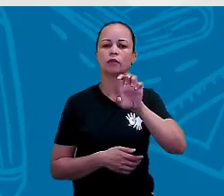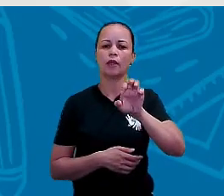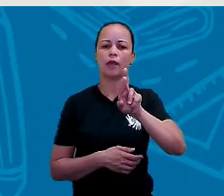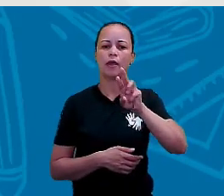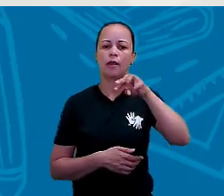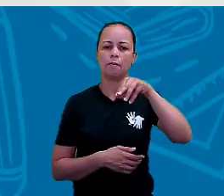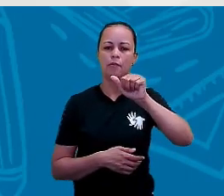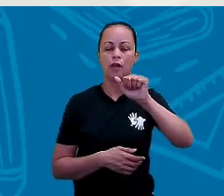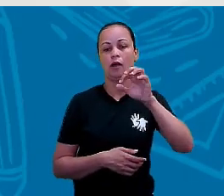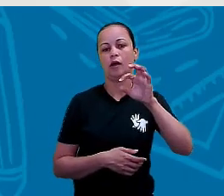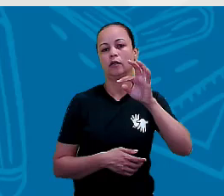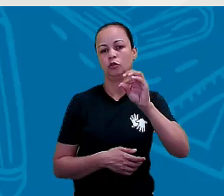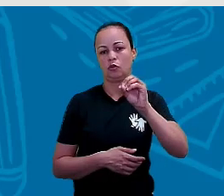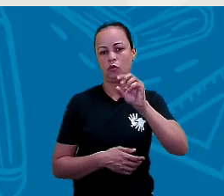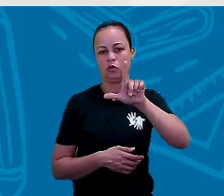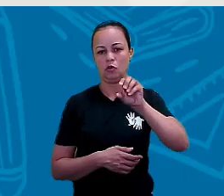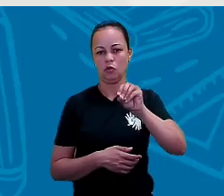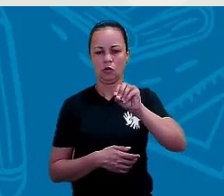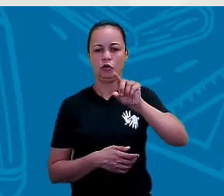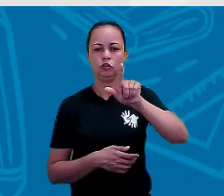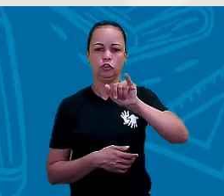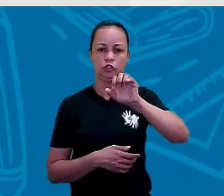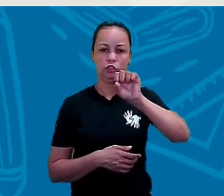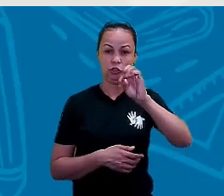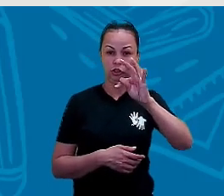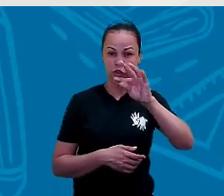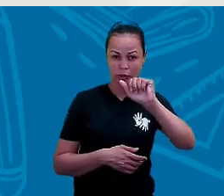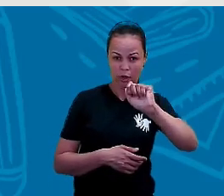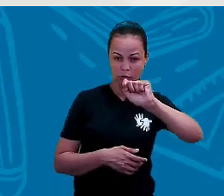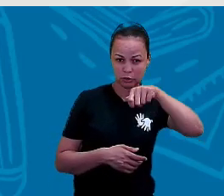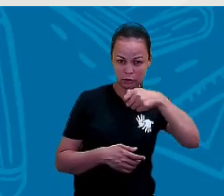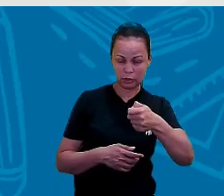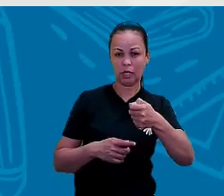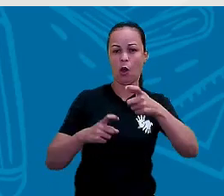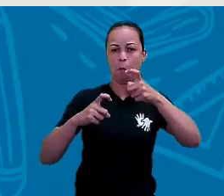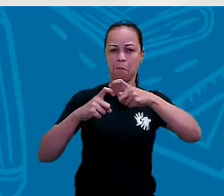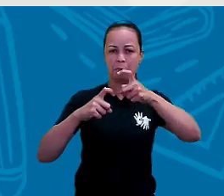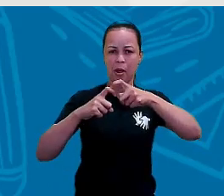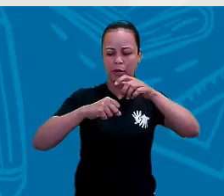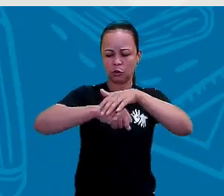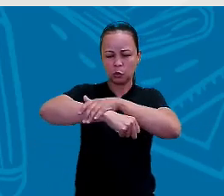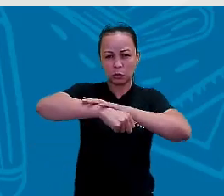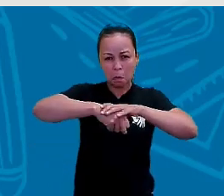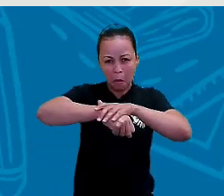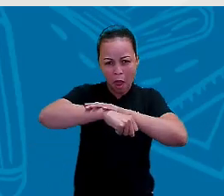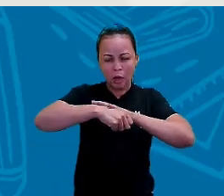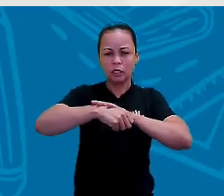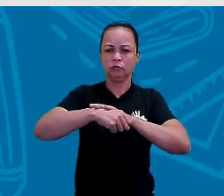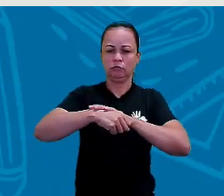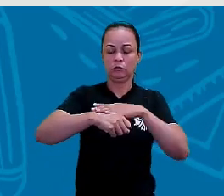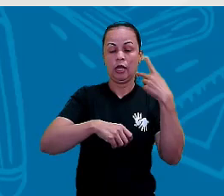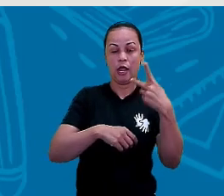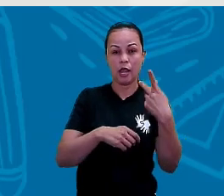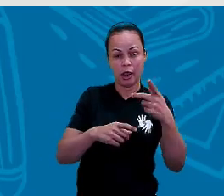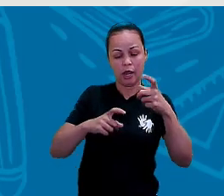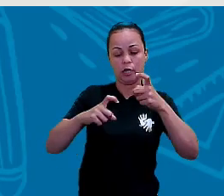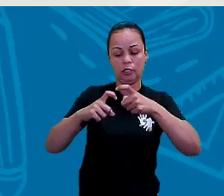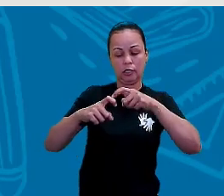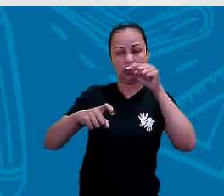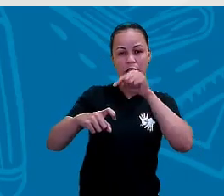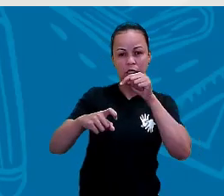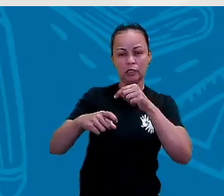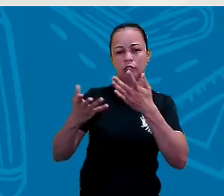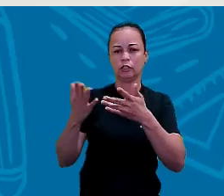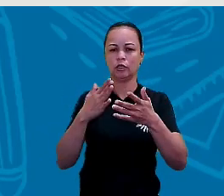médico dermatologista que é o profissional mais adequado e capacitado para dizer para o teu pai e para a tua